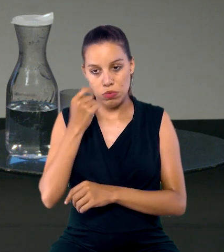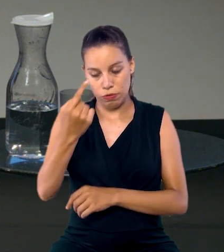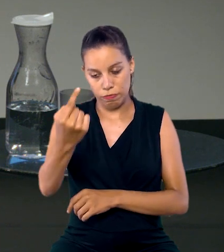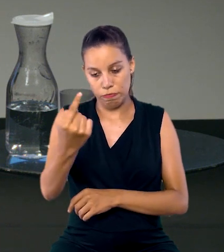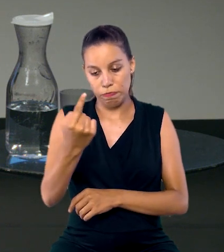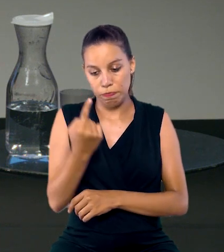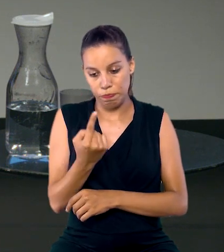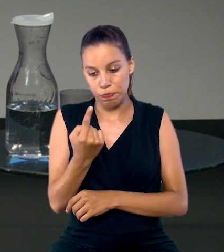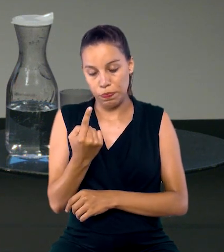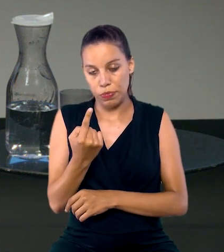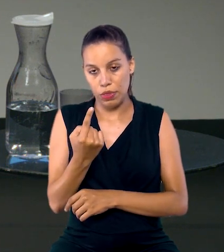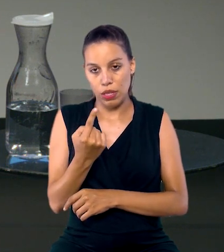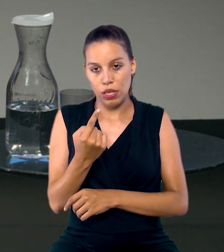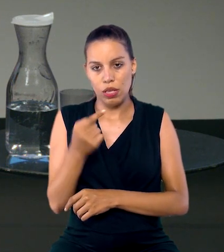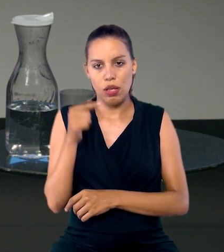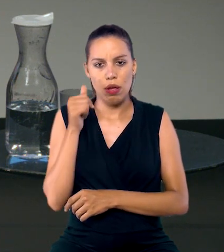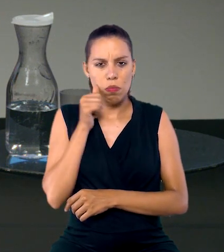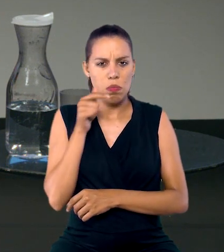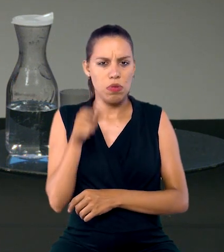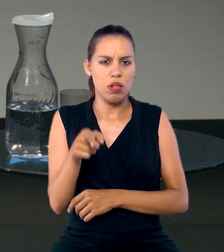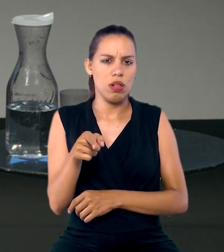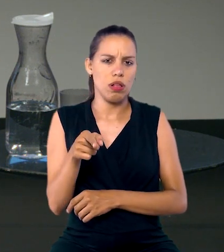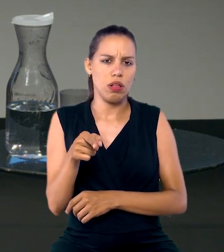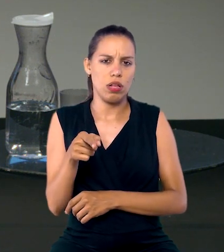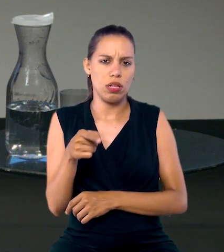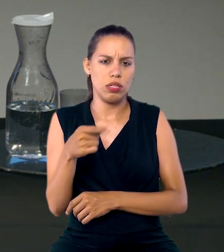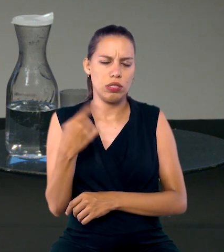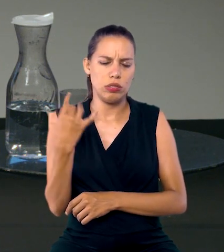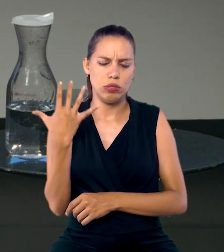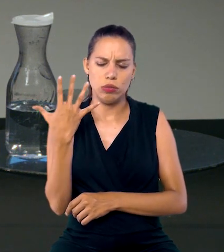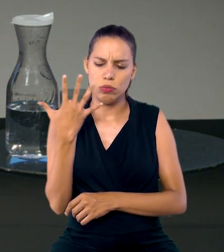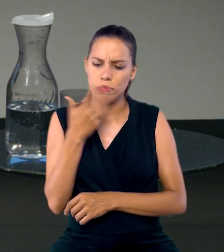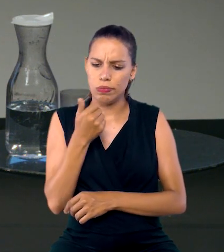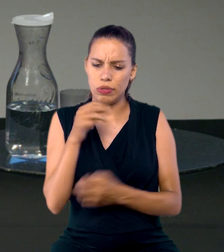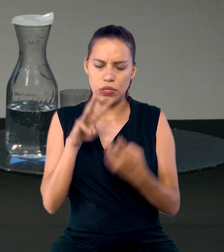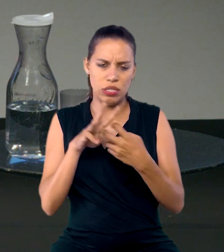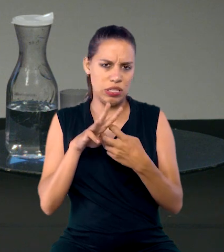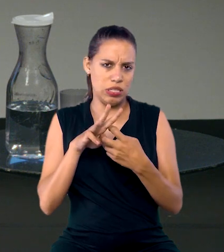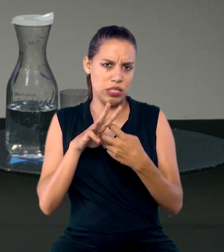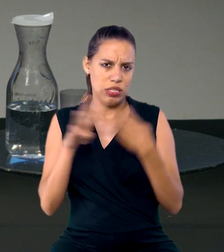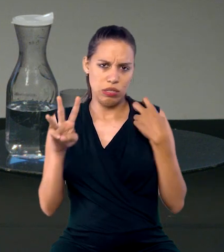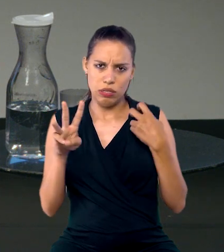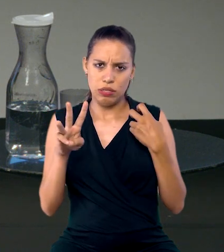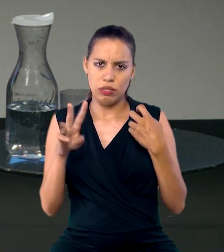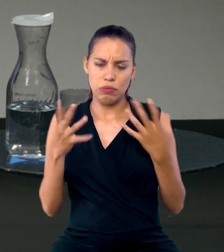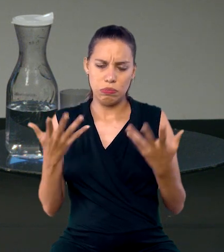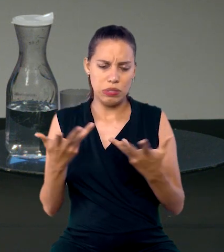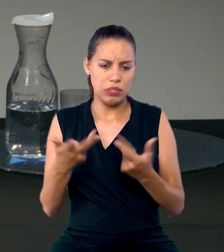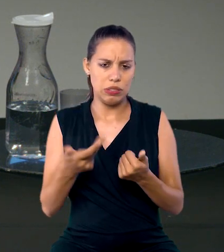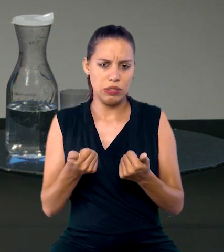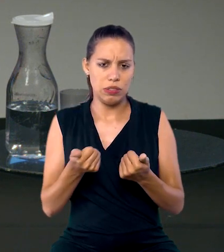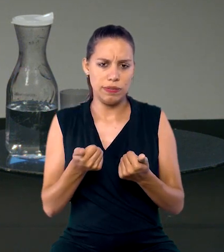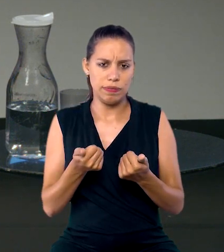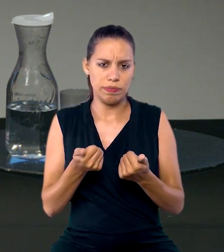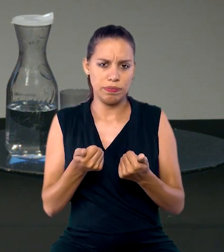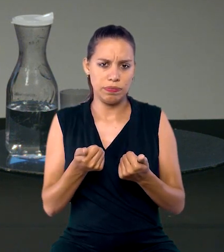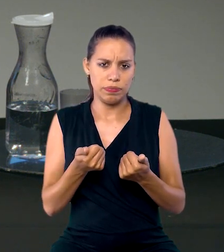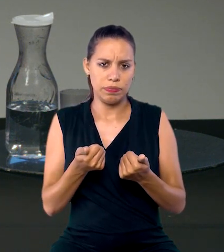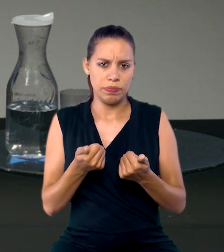E a Fran Baniwa é uma escritora, uma mulher indígena, uma pessoa